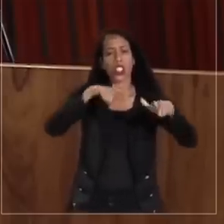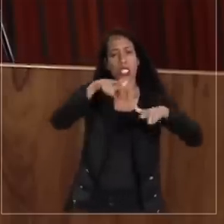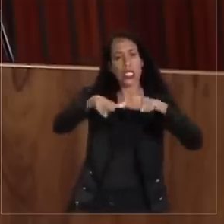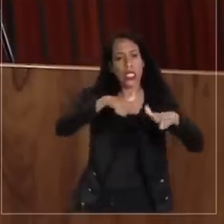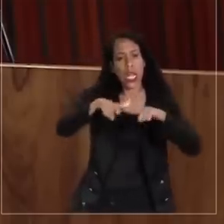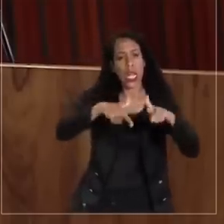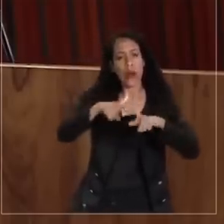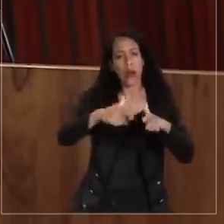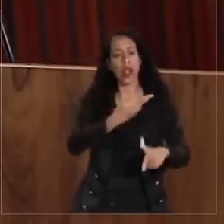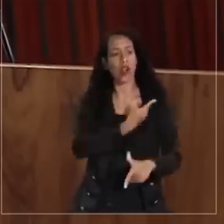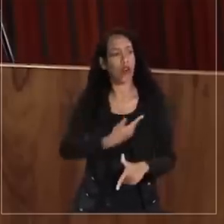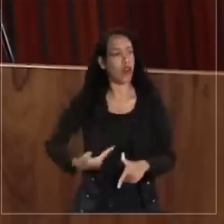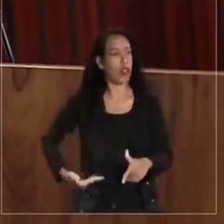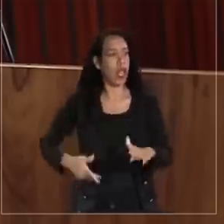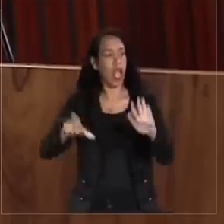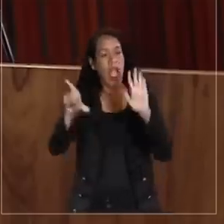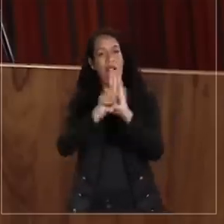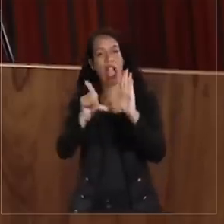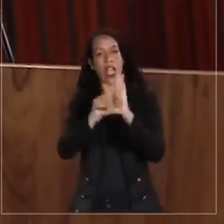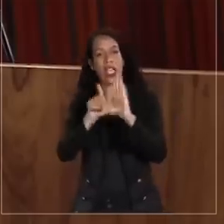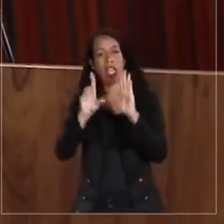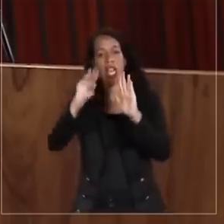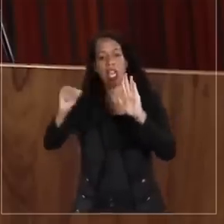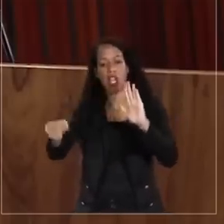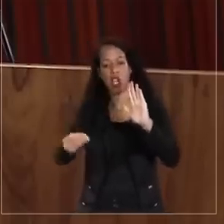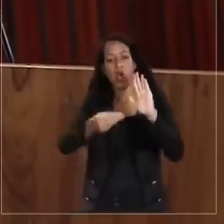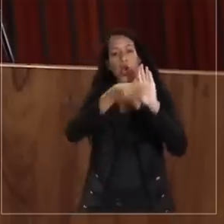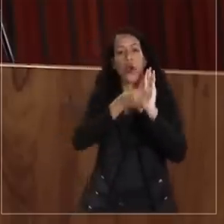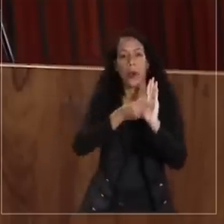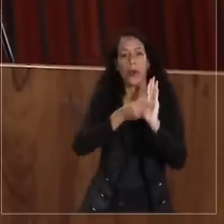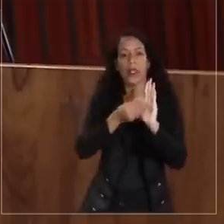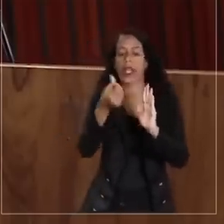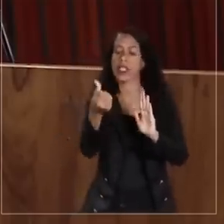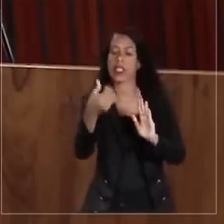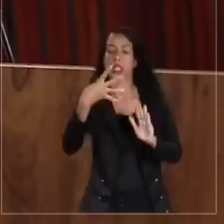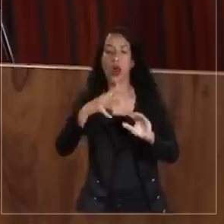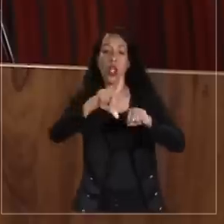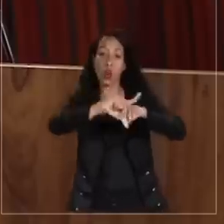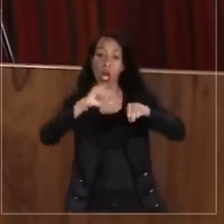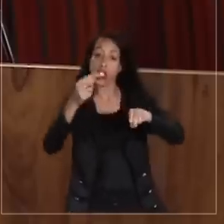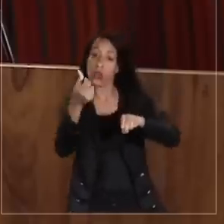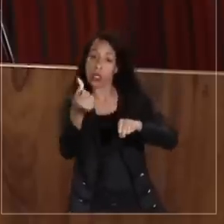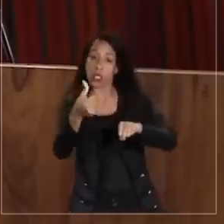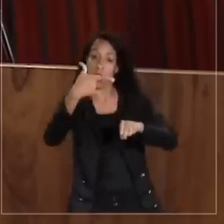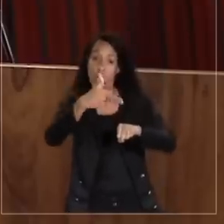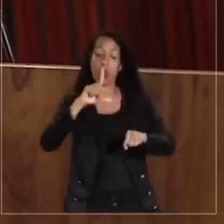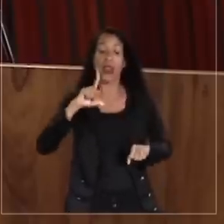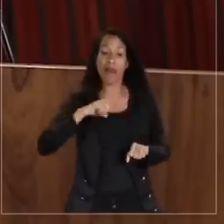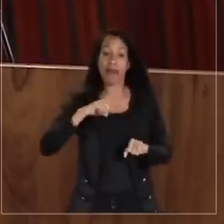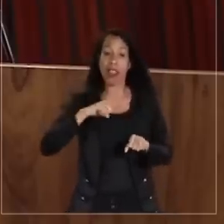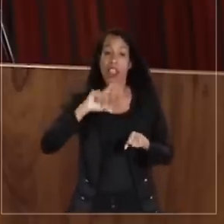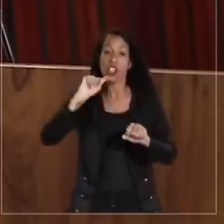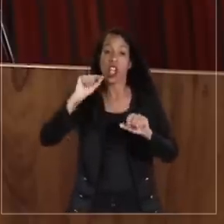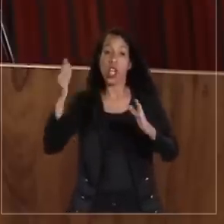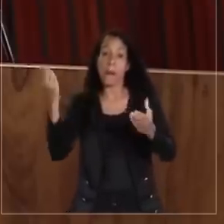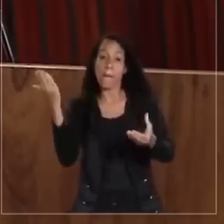E esta lei é a Lei Complementar número 64, em cujo artigo 22 se tem esta possibilidade de ajuizamento de uma